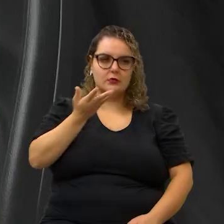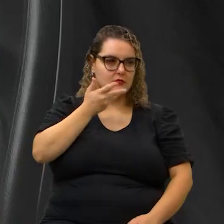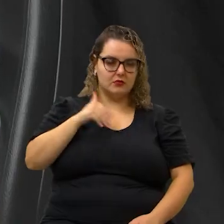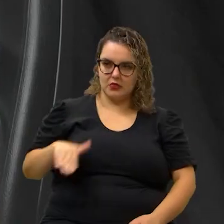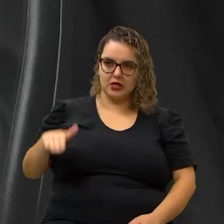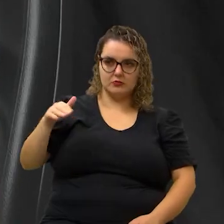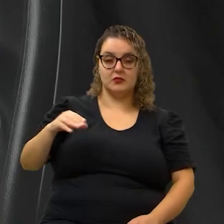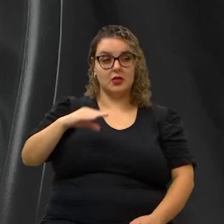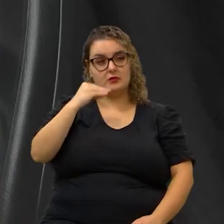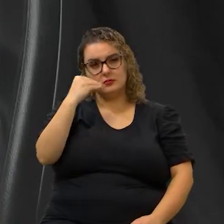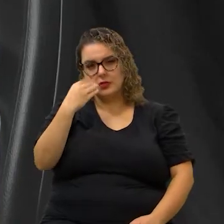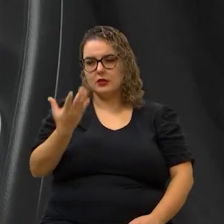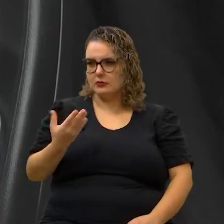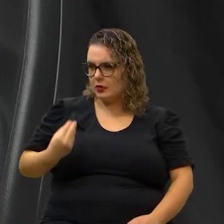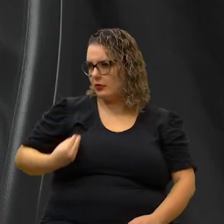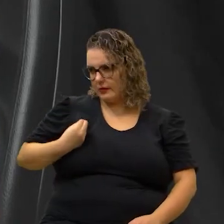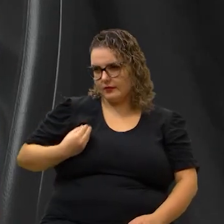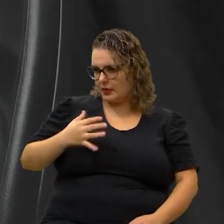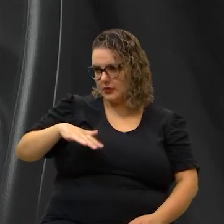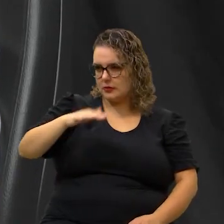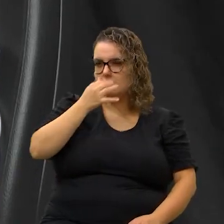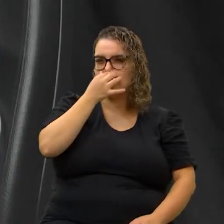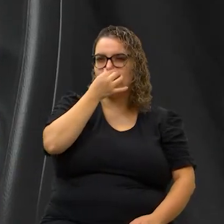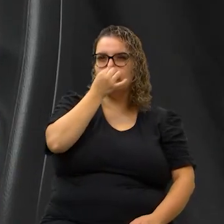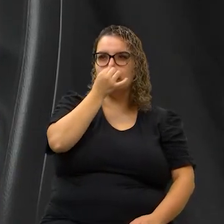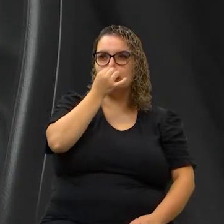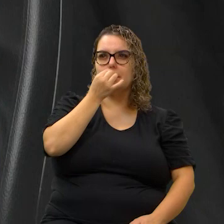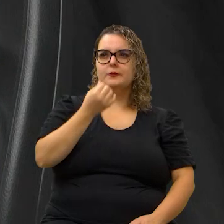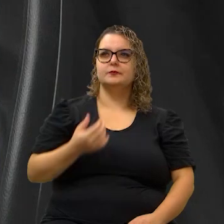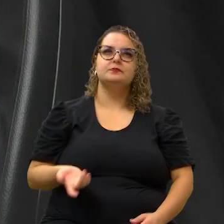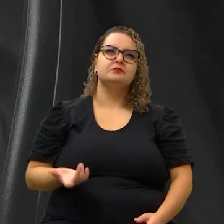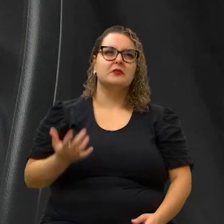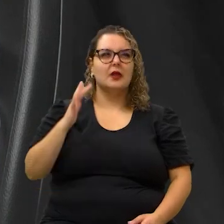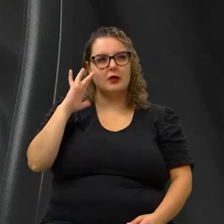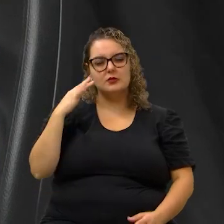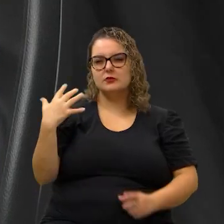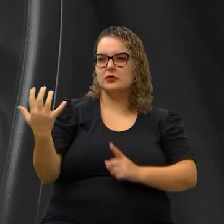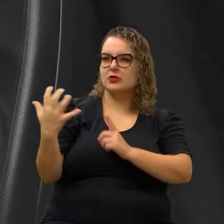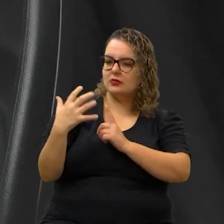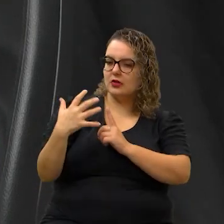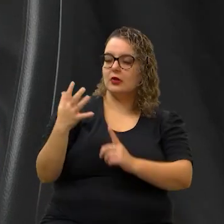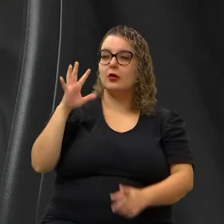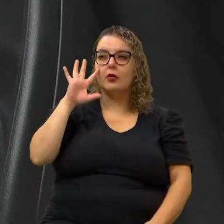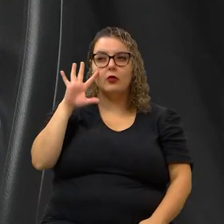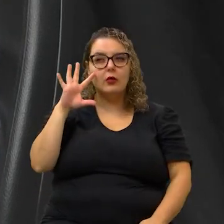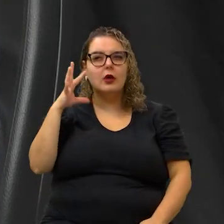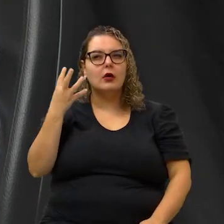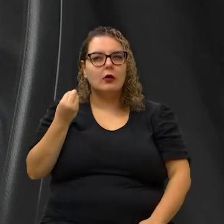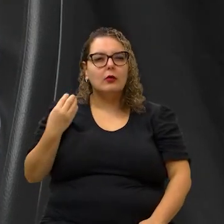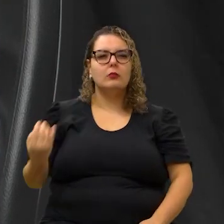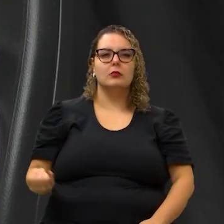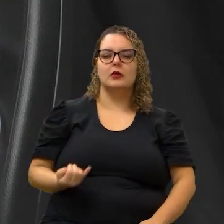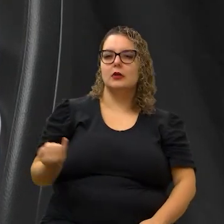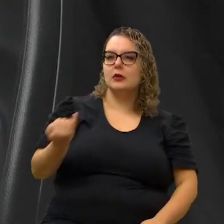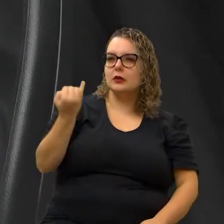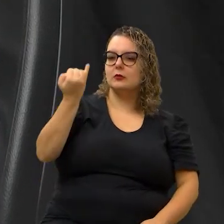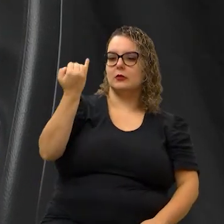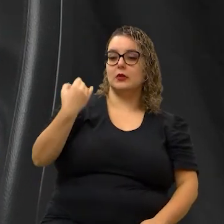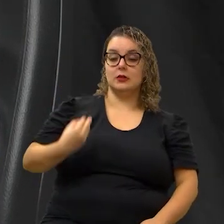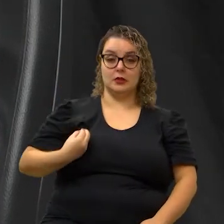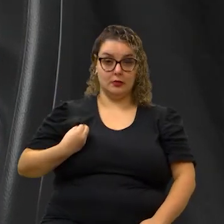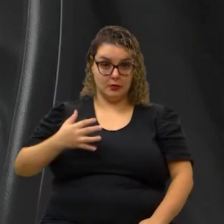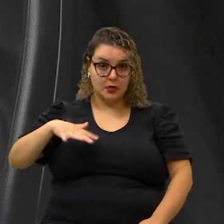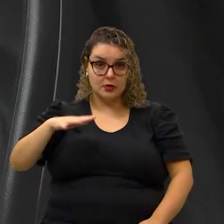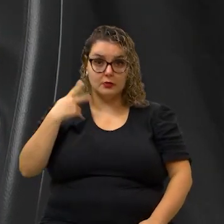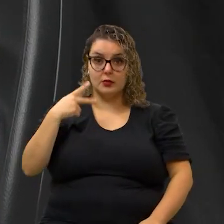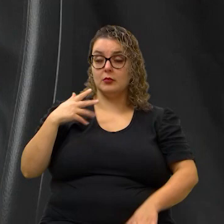tal, mas também vivi esse ambiente. Então acho que isso foi um pouco me influenciando, eu fui compreendendo mais a importância